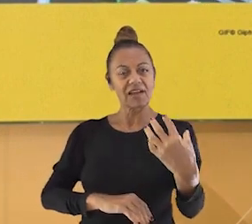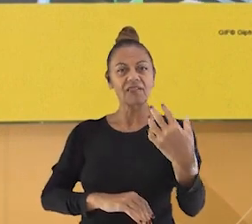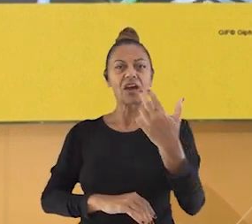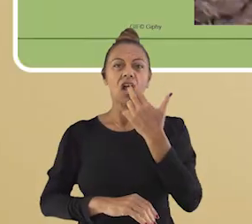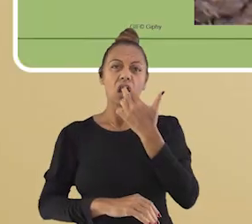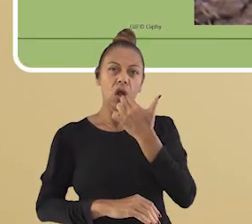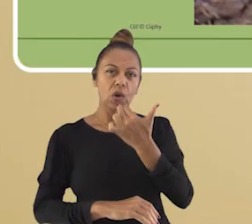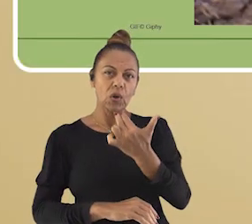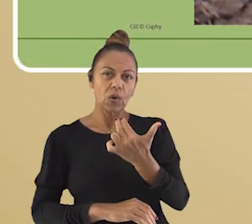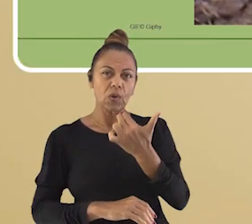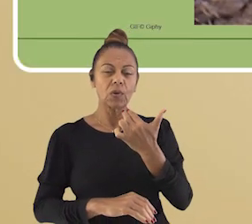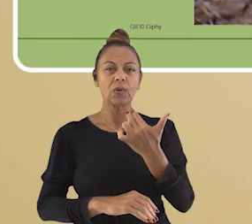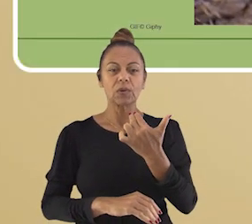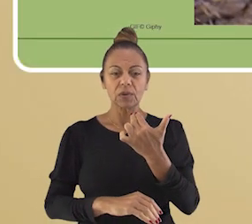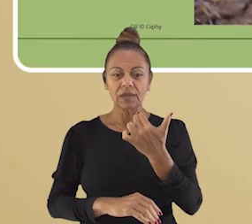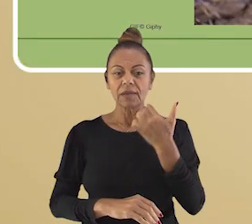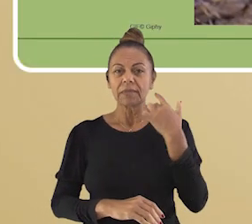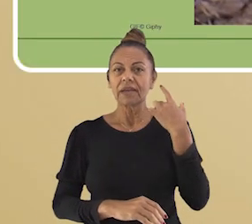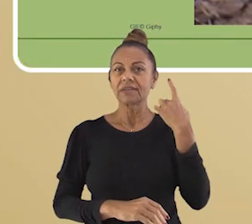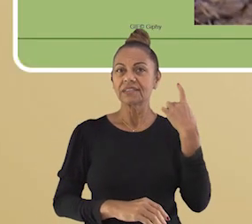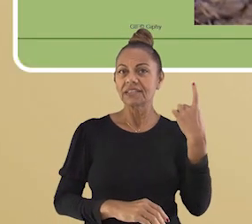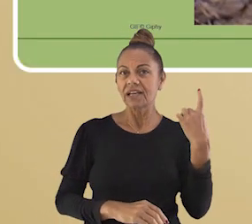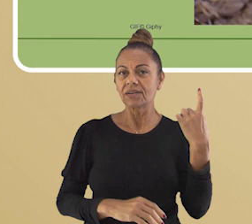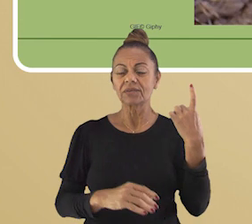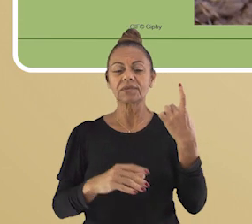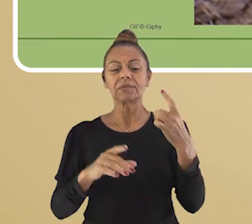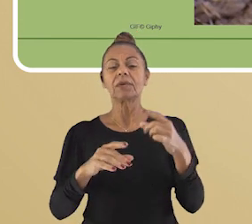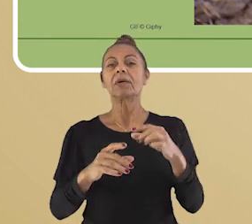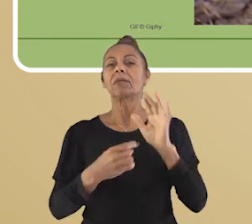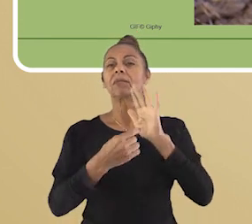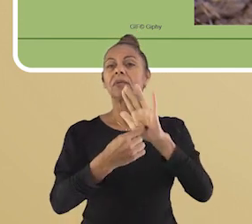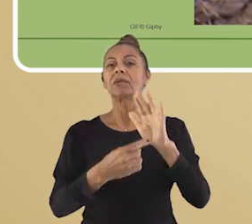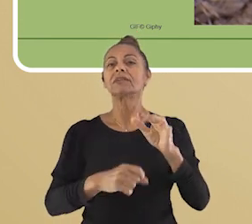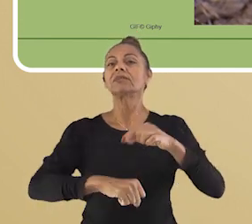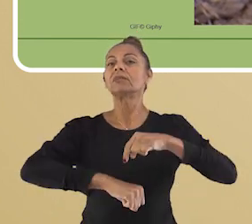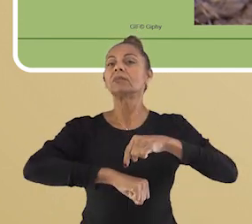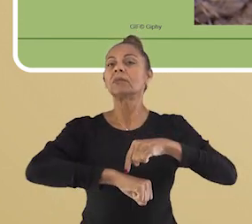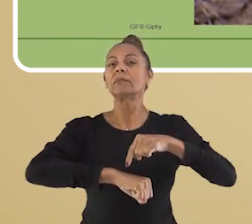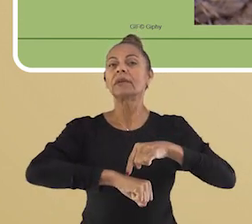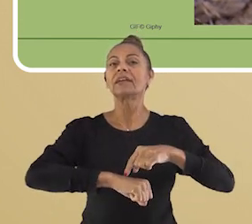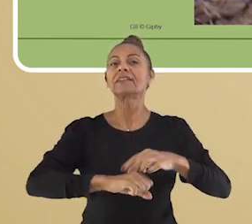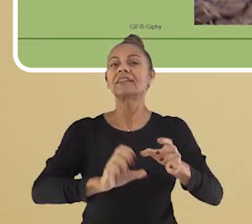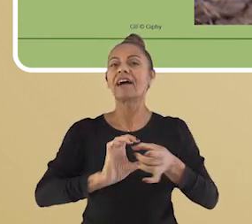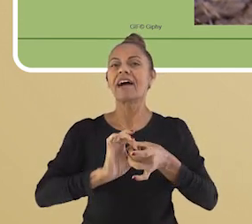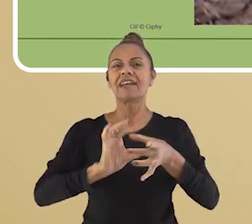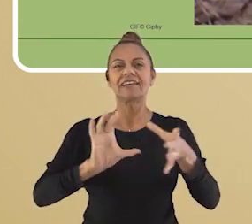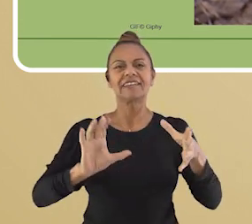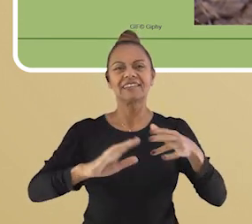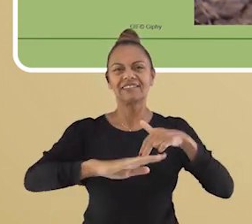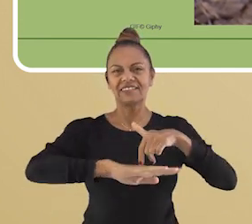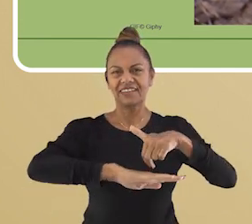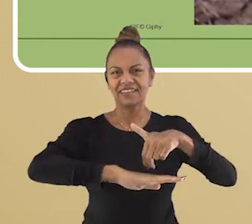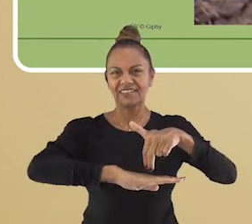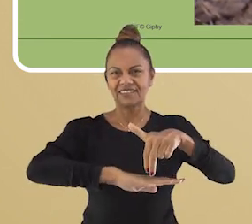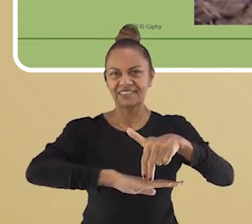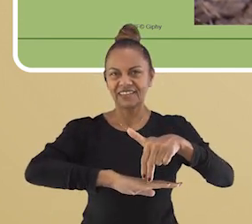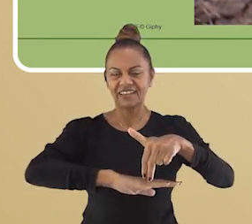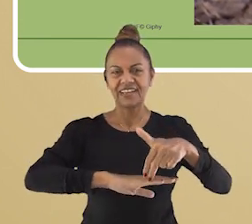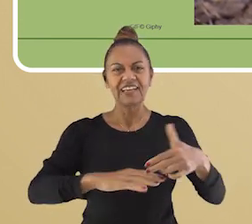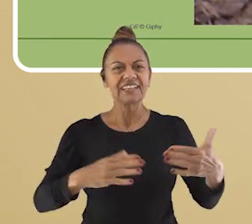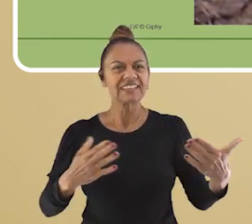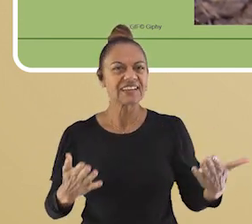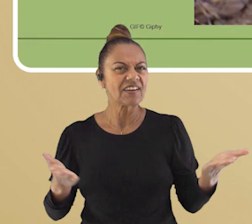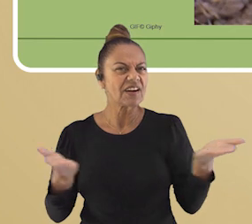pedestre. E o semáforo, que através das suas cores e do sinal sonoro, mostram a hora que as pessoas